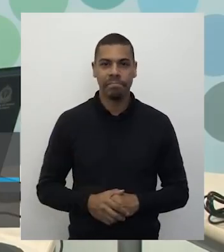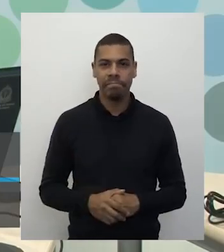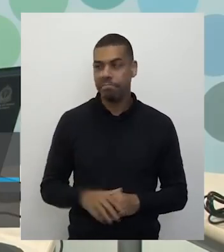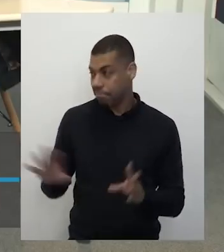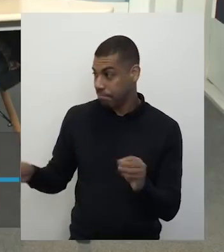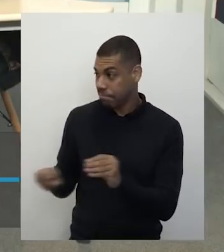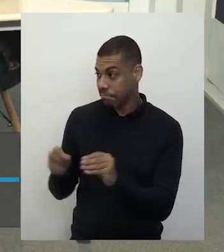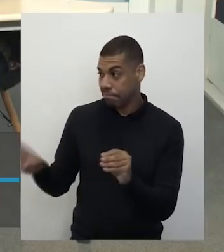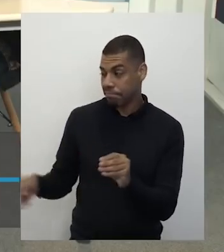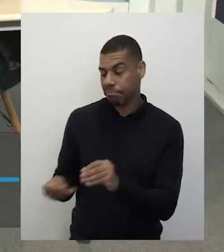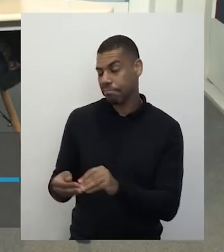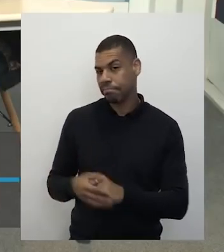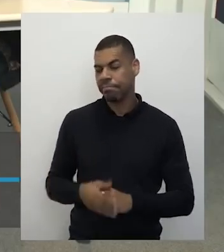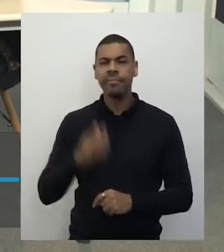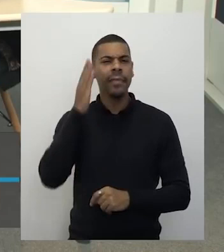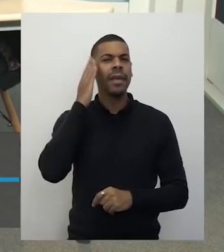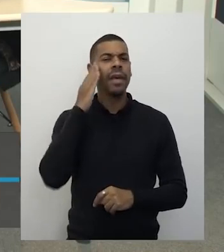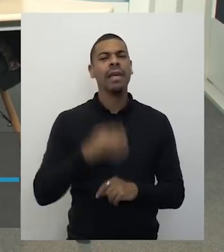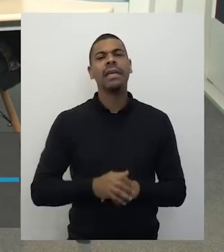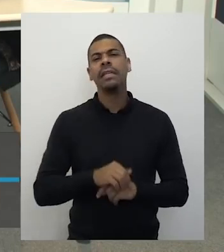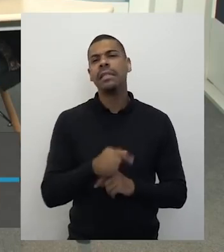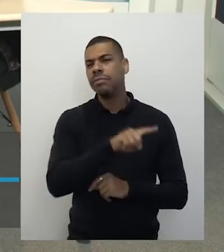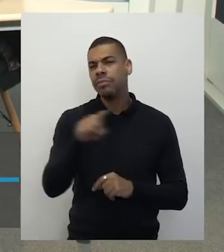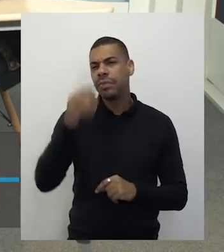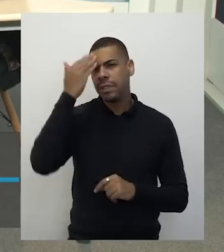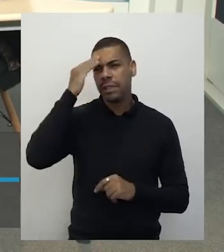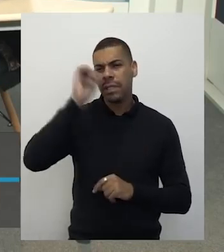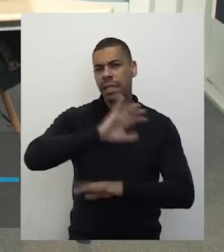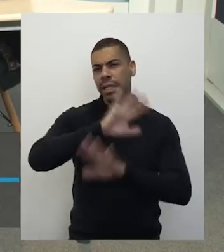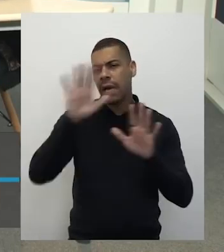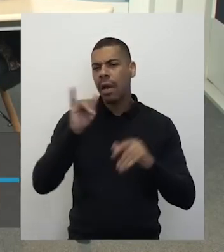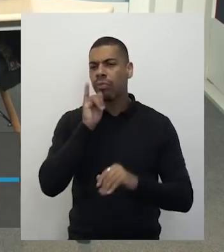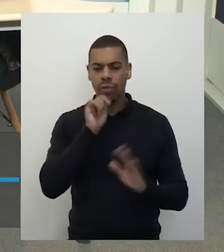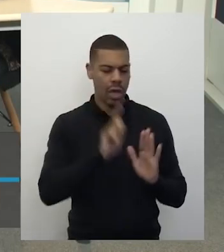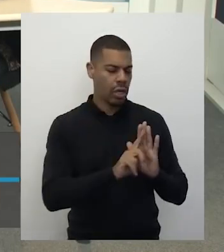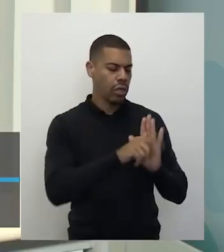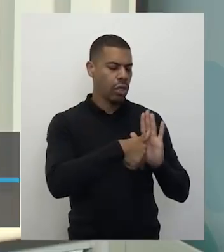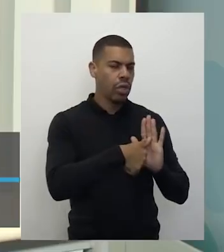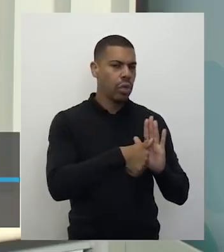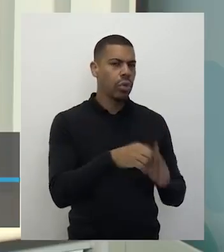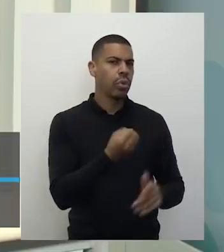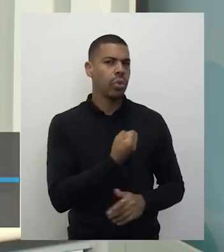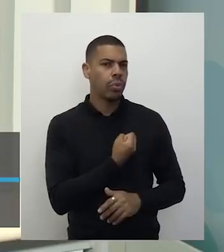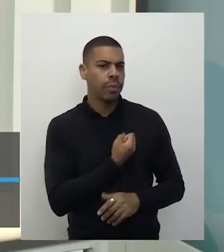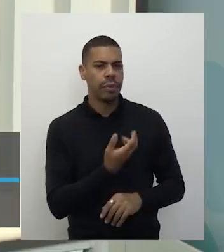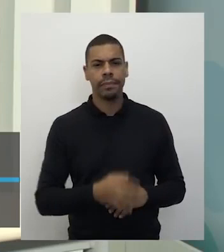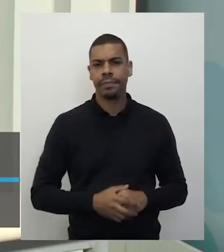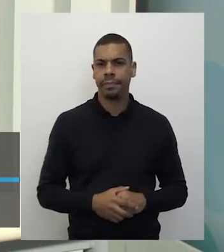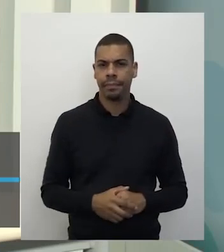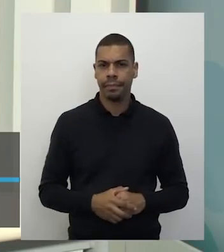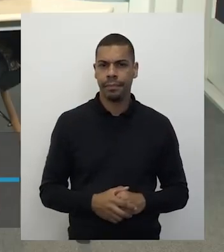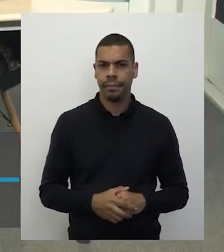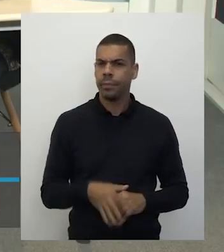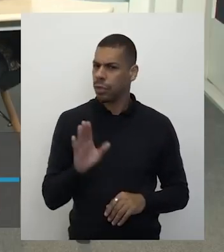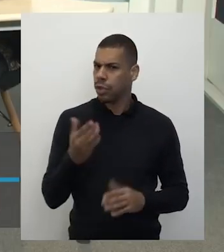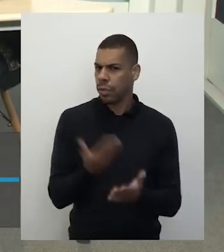coisa? Não, só queria saber se fica claro para eles o que é gênero, o que é número. A gente comentou